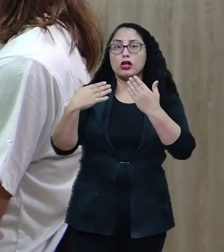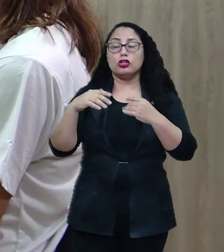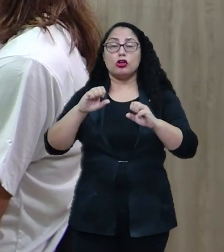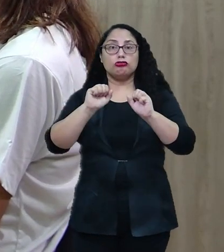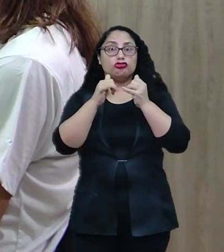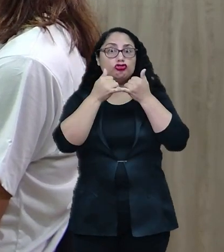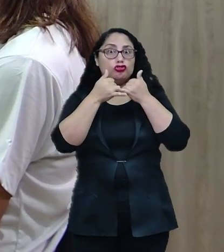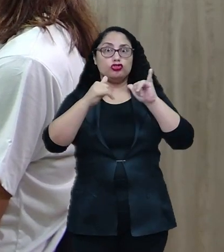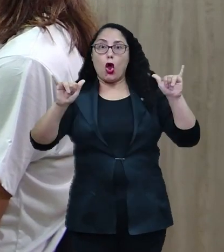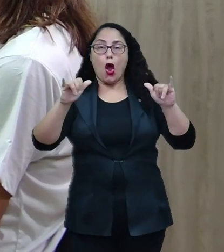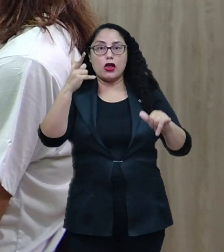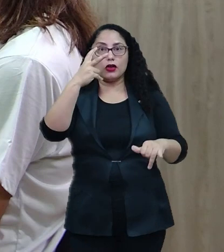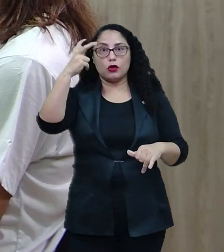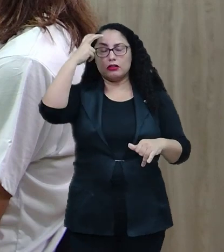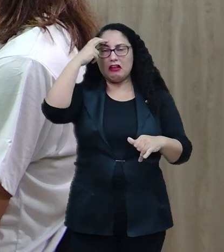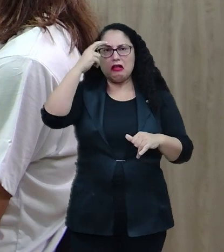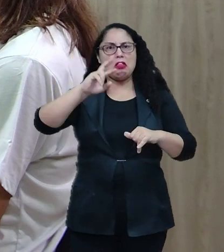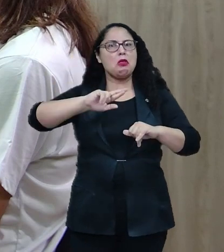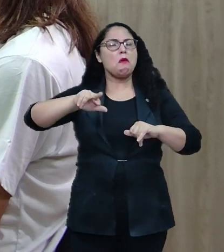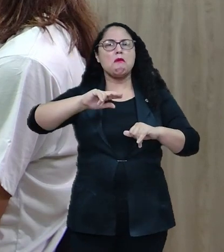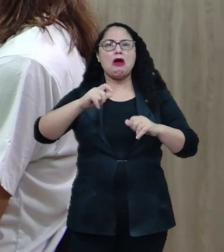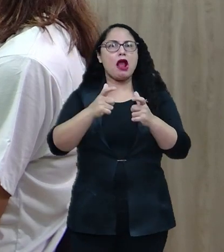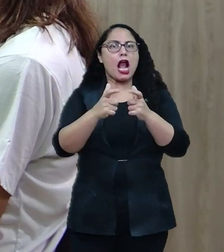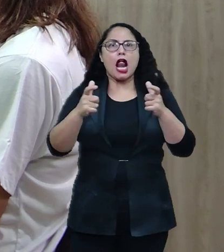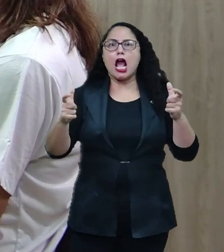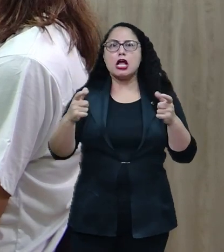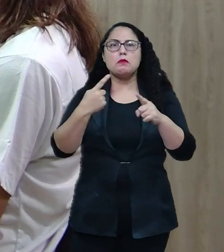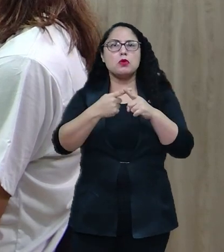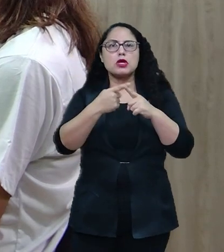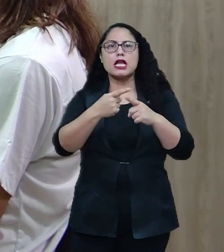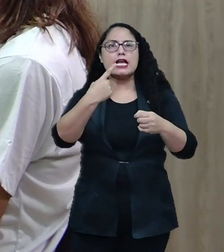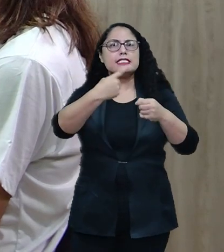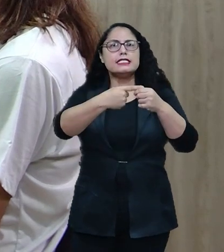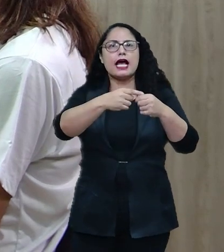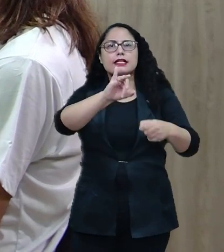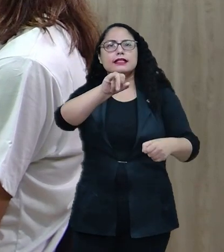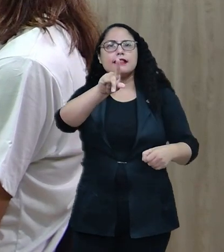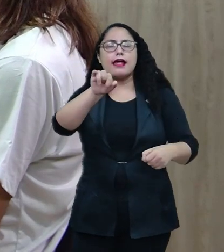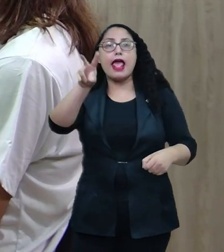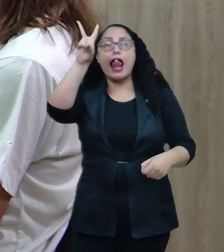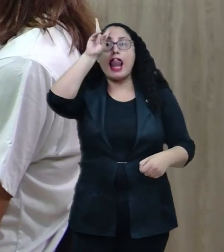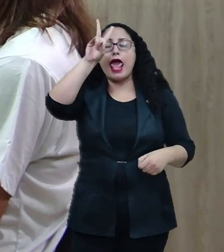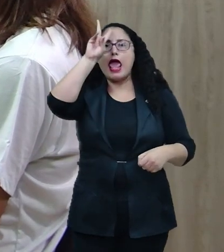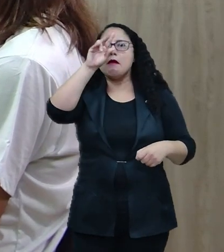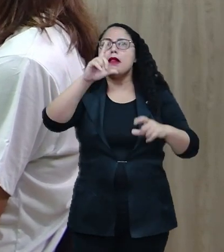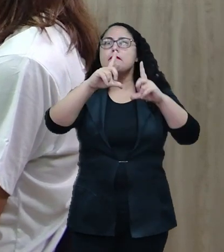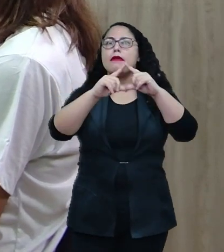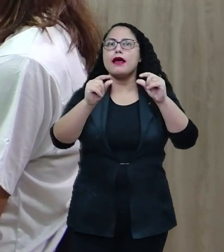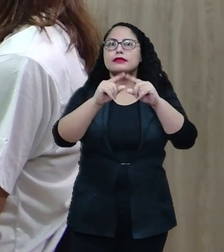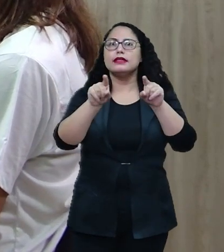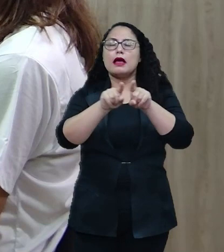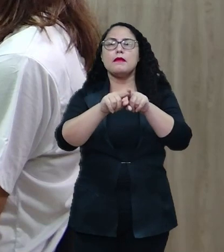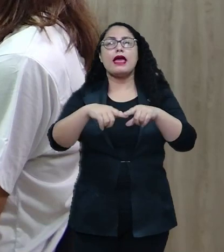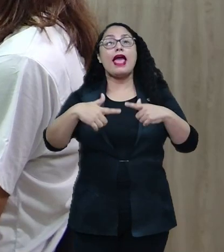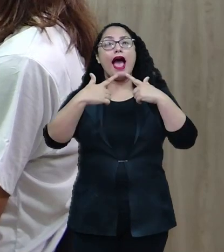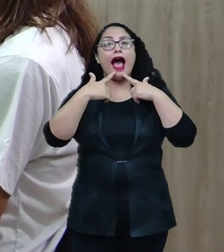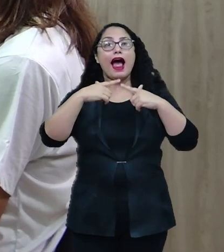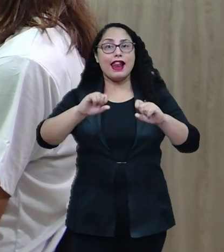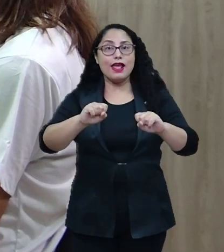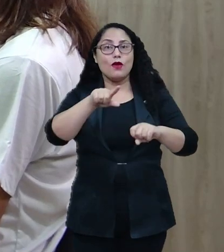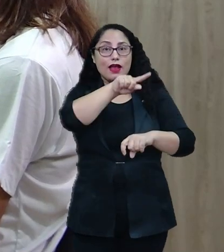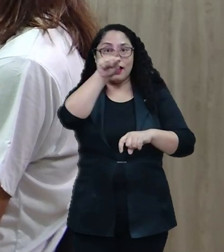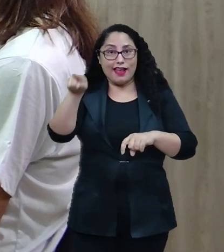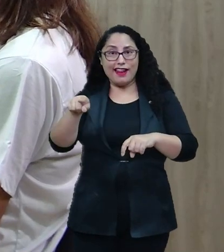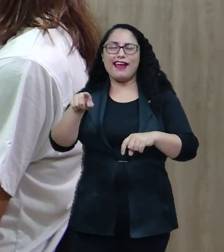choque cultural inicialmente não foi tão grande, porque Santarém esteticamente lembra um pouco Brasília, e a língua que eles falam